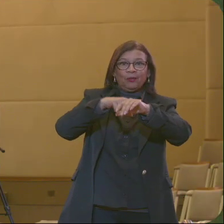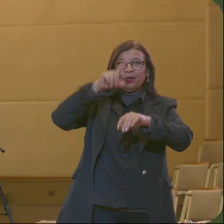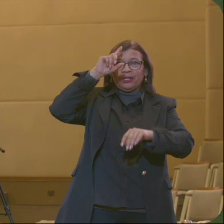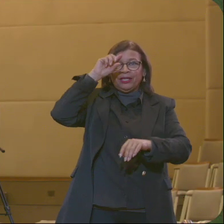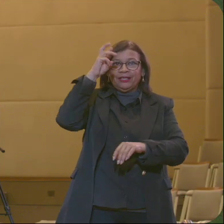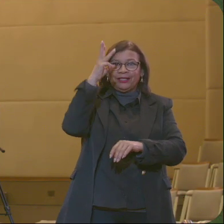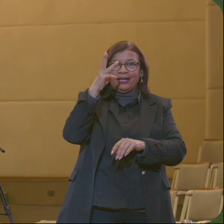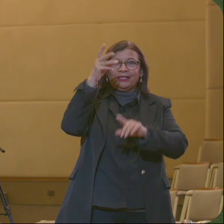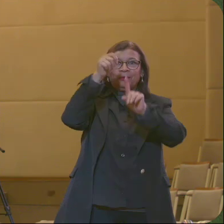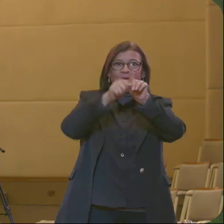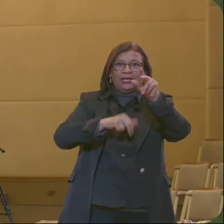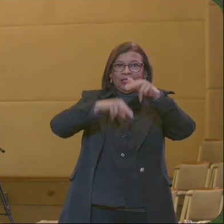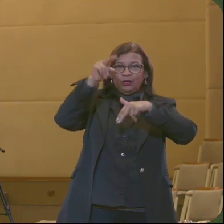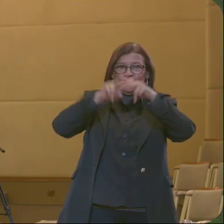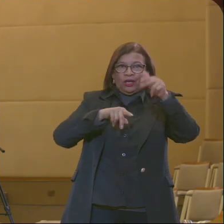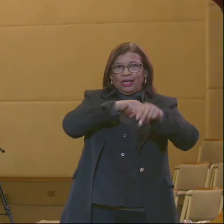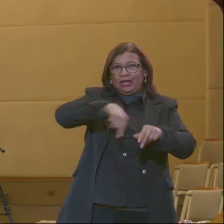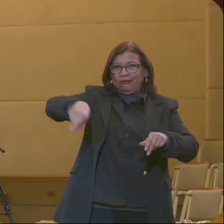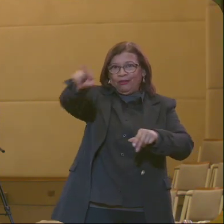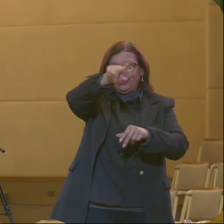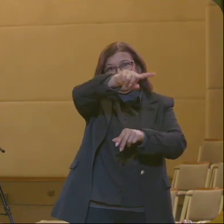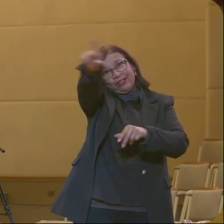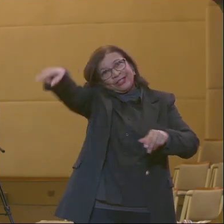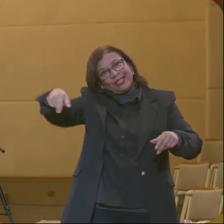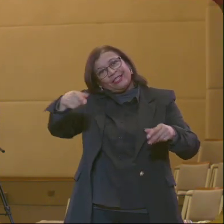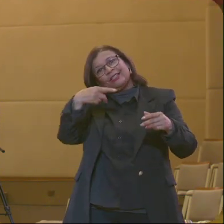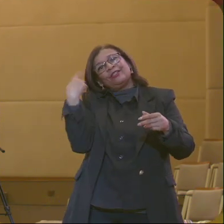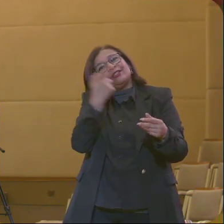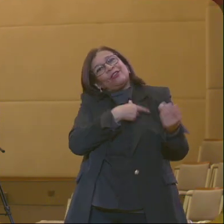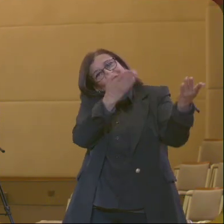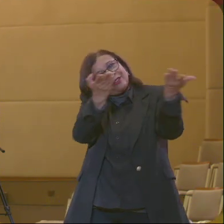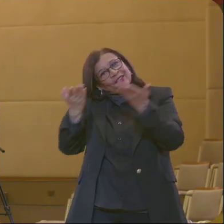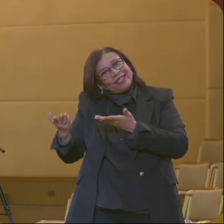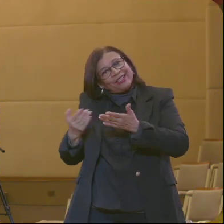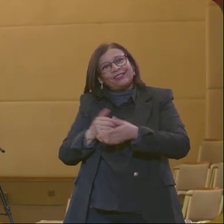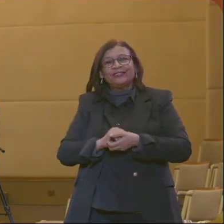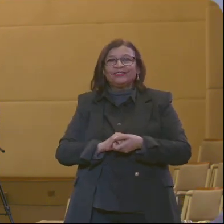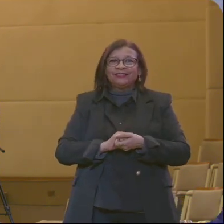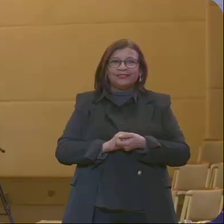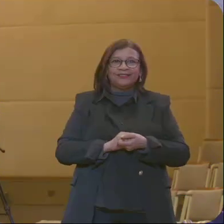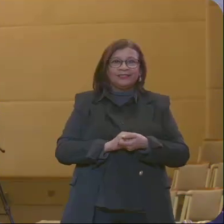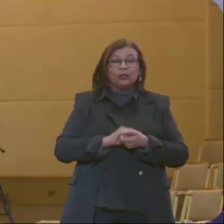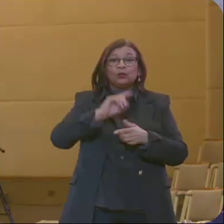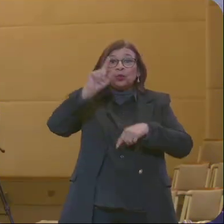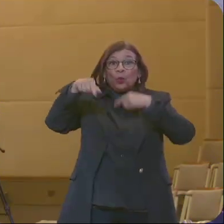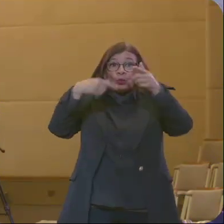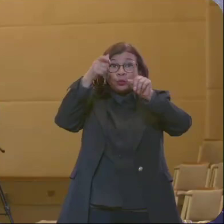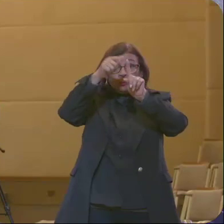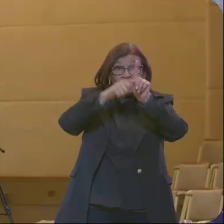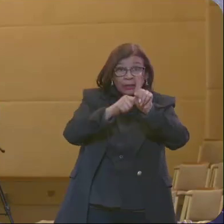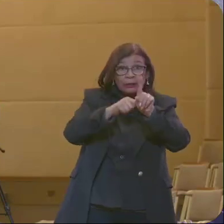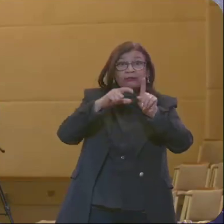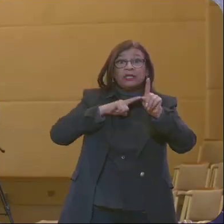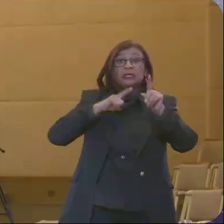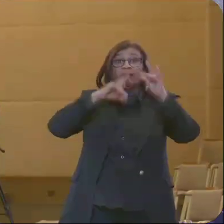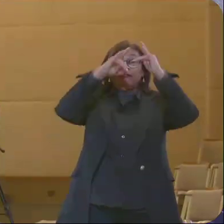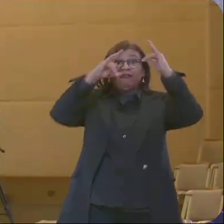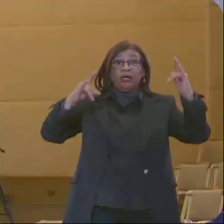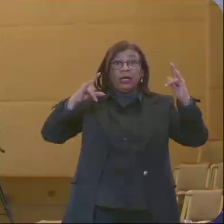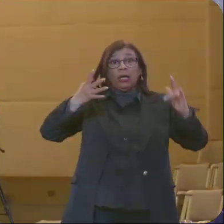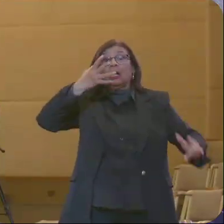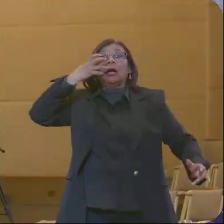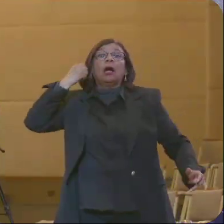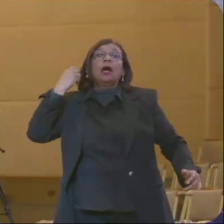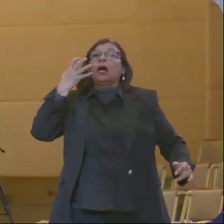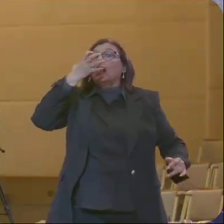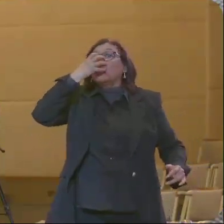vocês são os nossos convidados. No próximo mês, a gente tem uma feira de adoção de pets